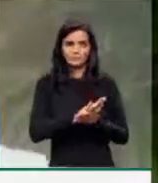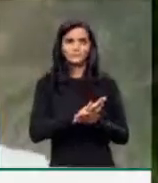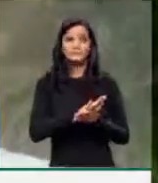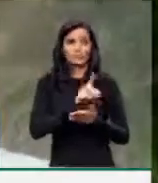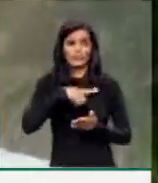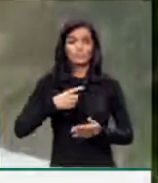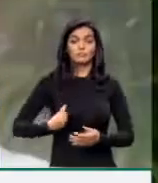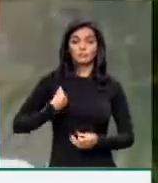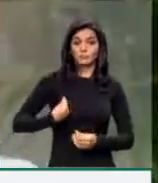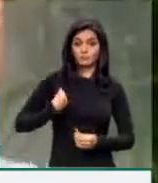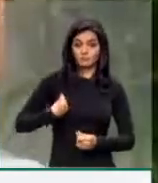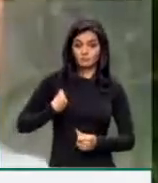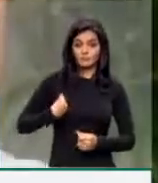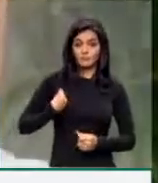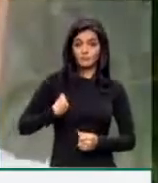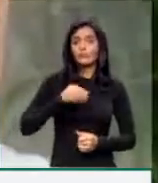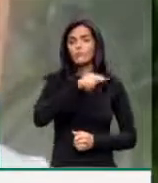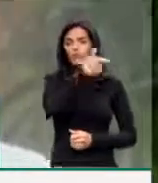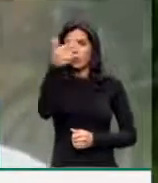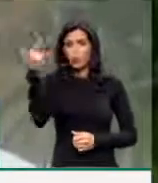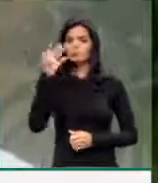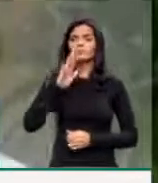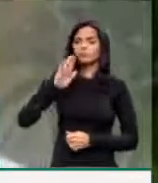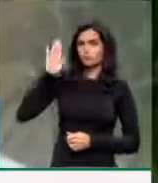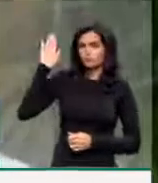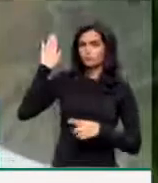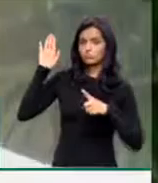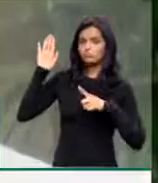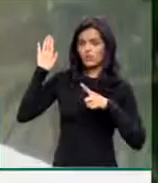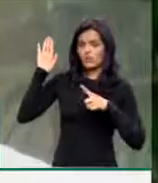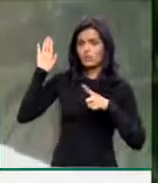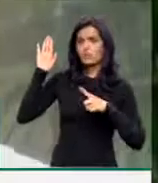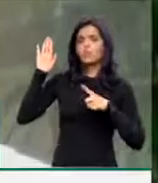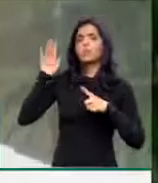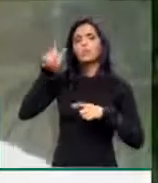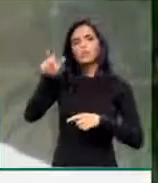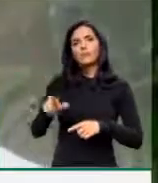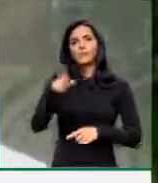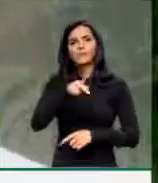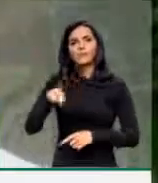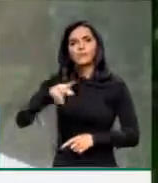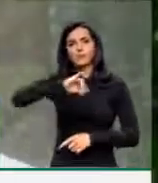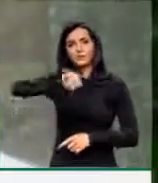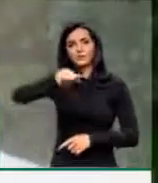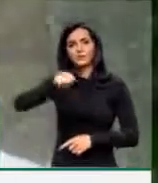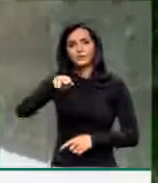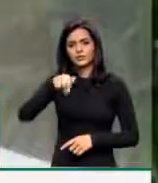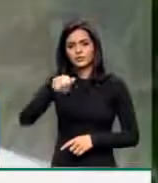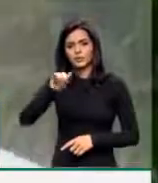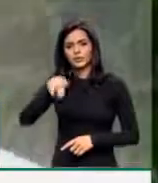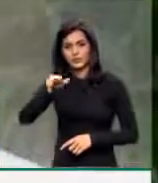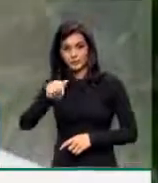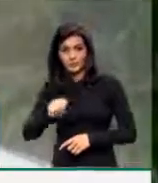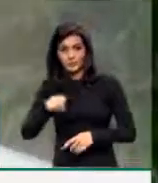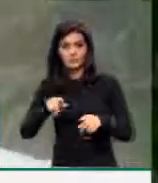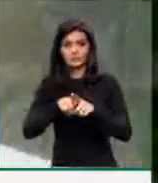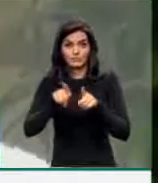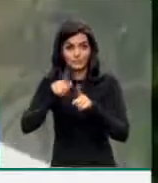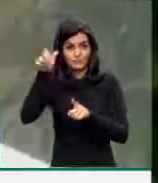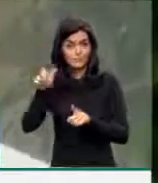meritória participação de outras candidaturas, especialmente da professora Janaína Penalva, que reúne